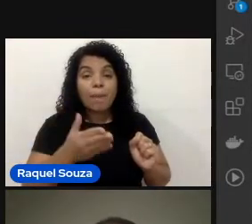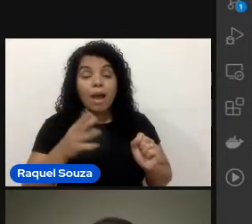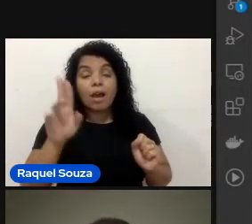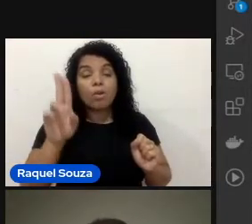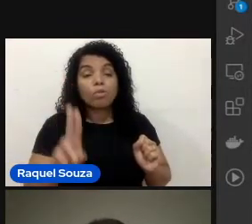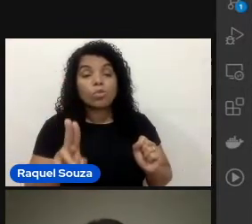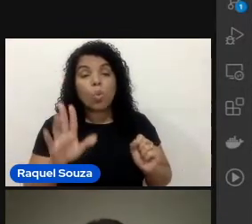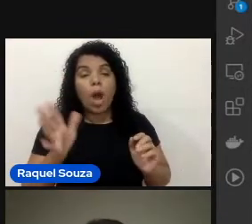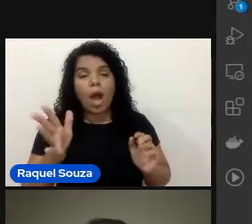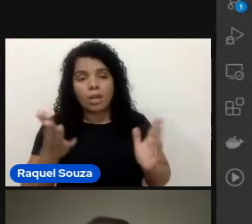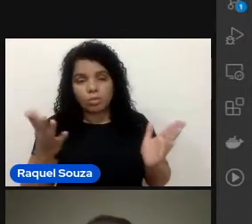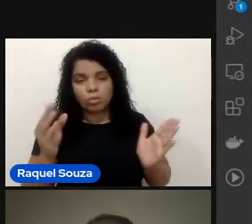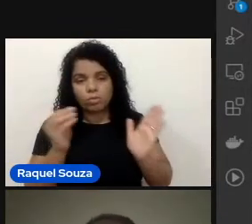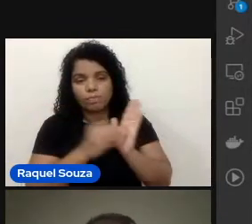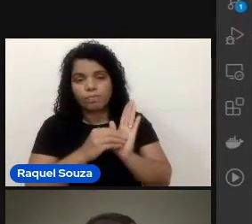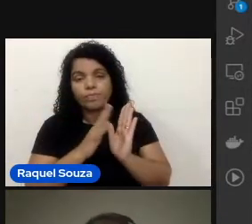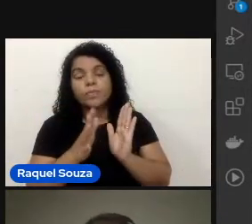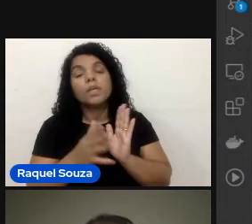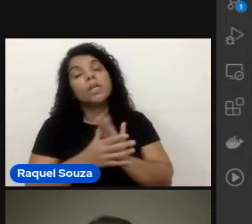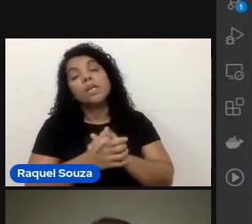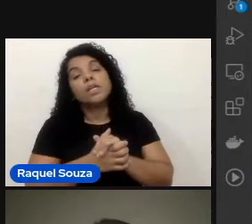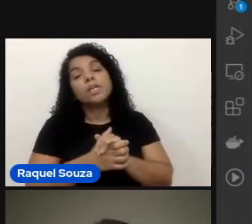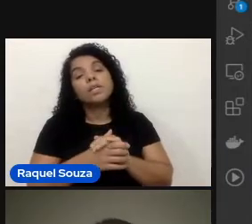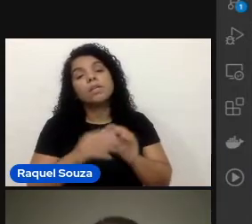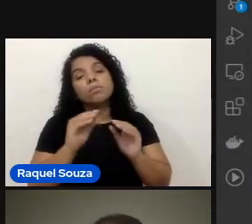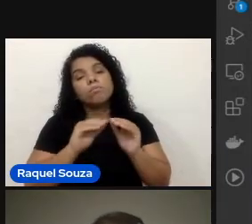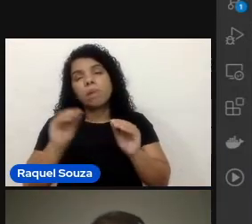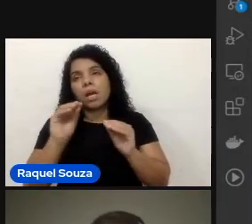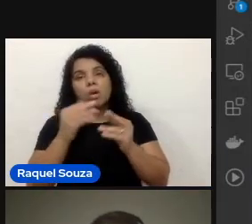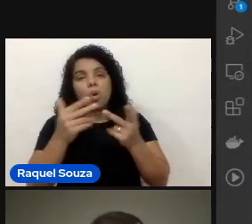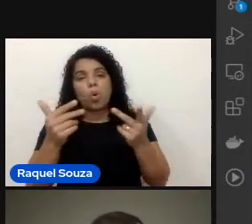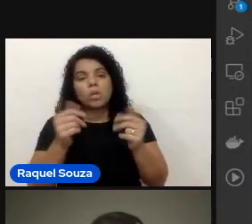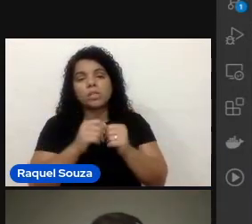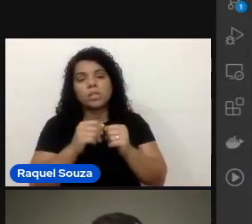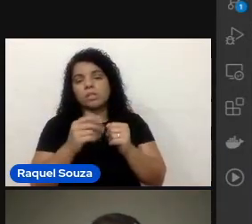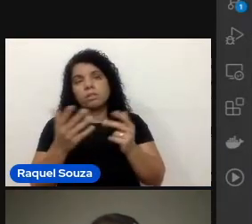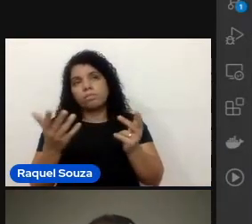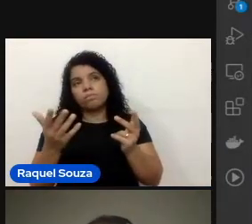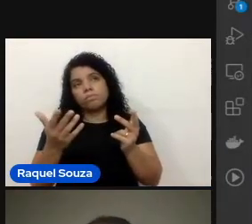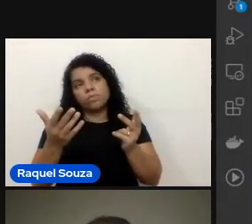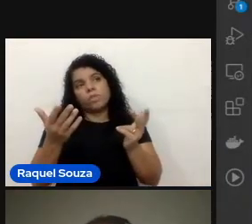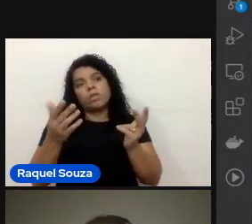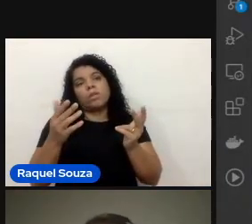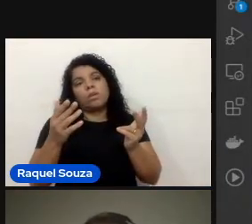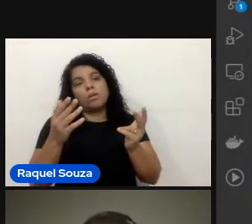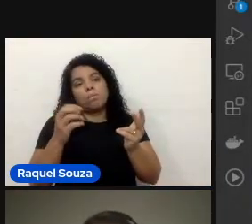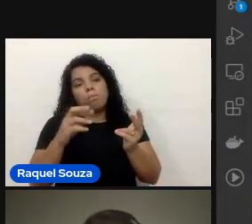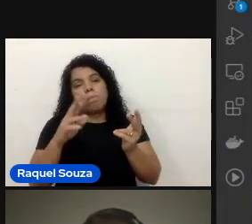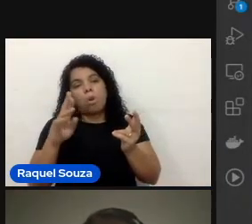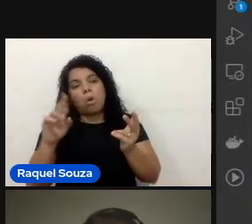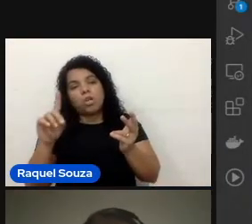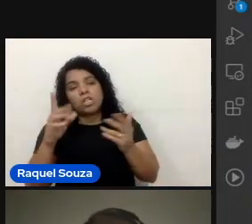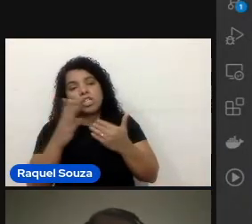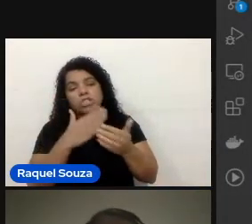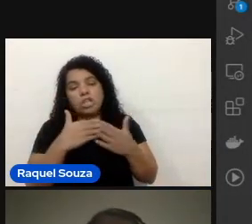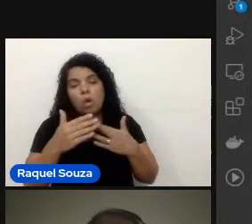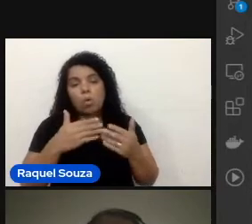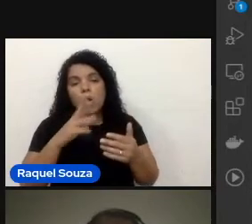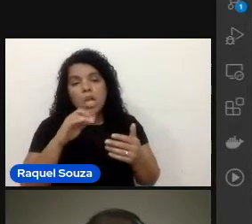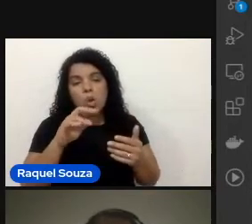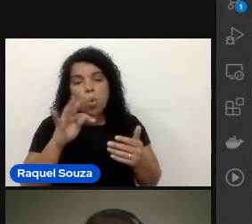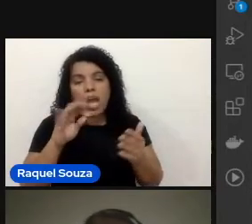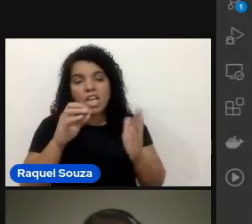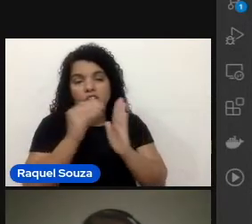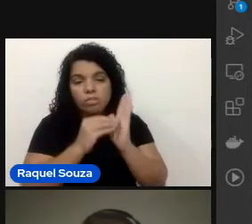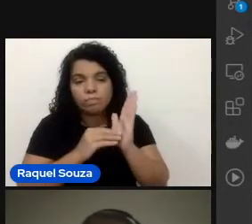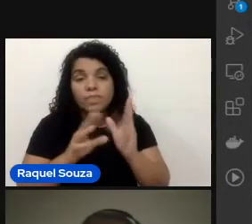e passando coisas. Você pode passar body de algum request, alguma coisa específica. Aqui a gente já tem